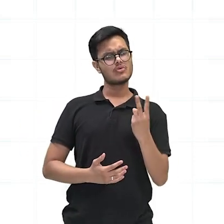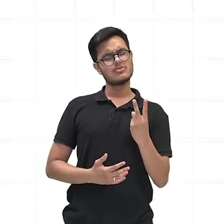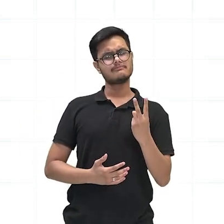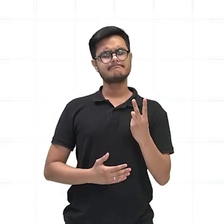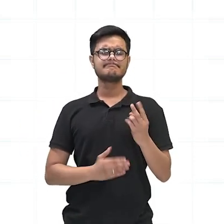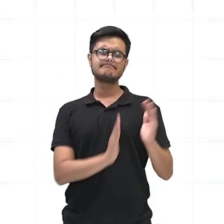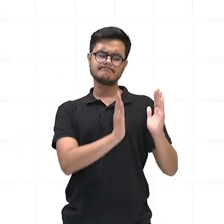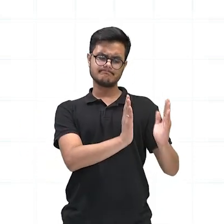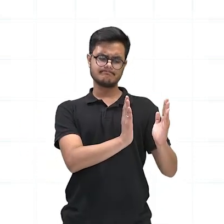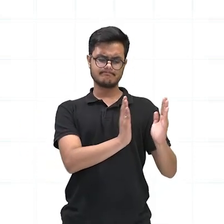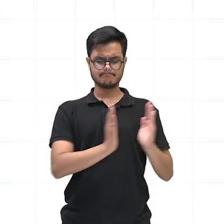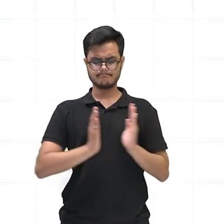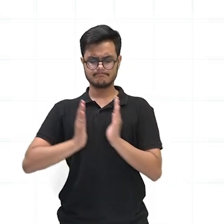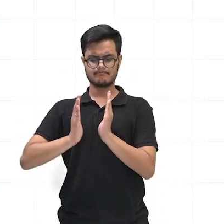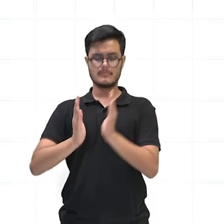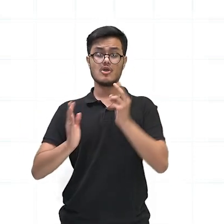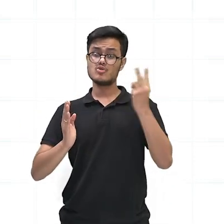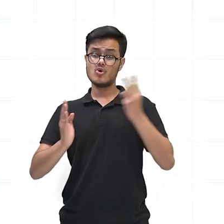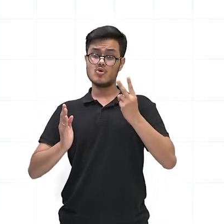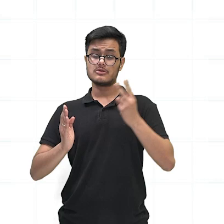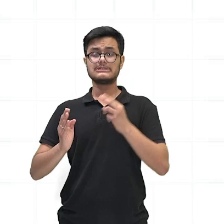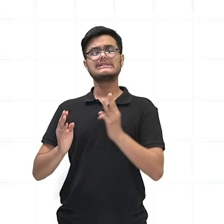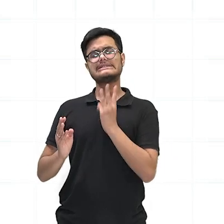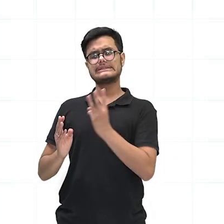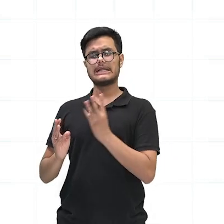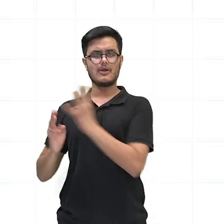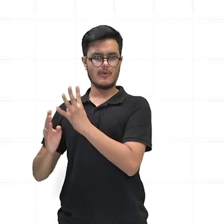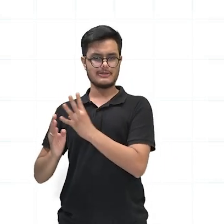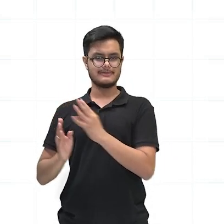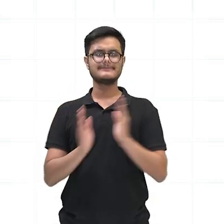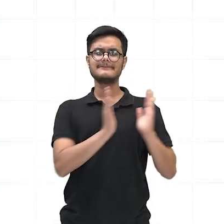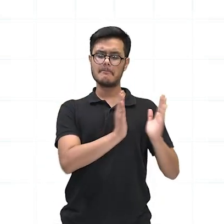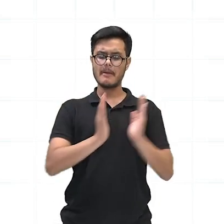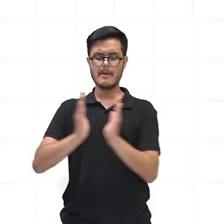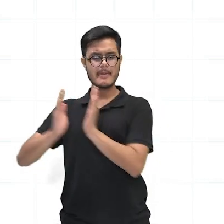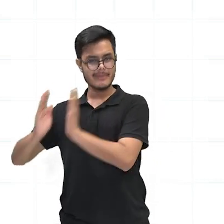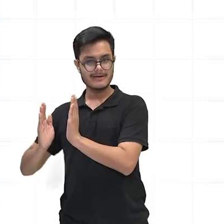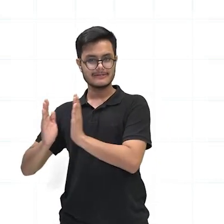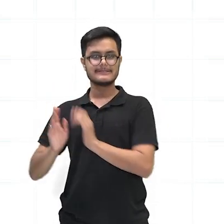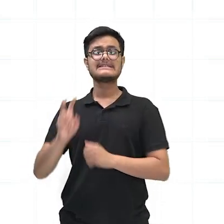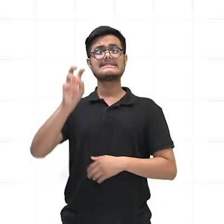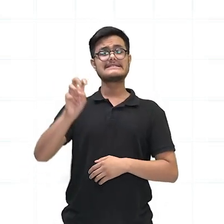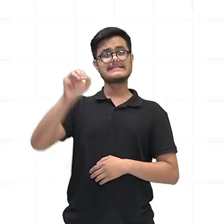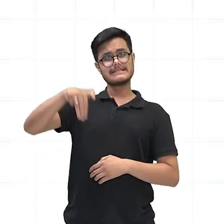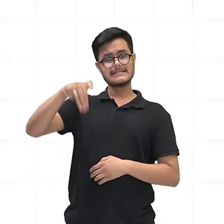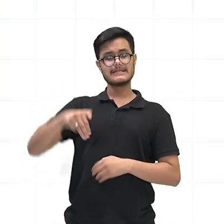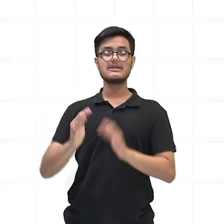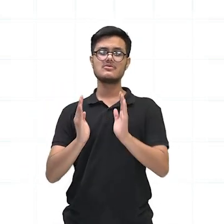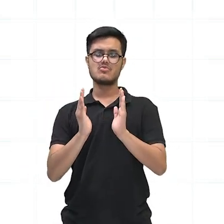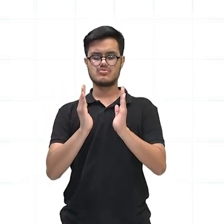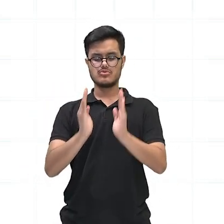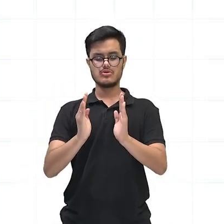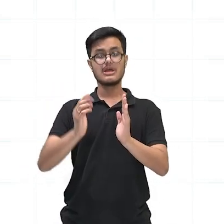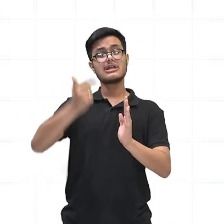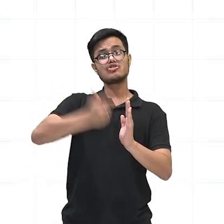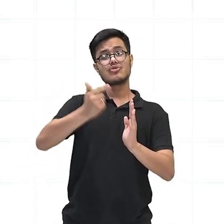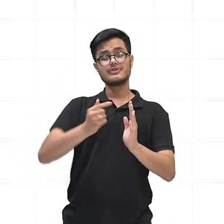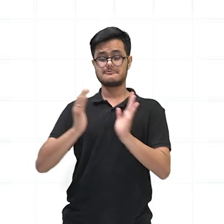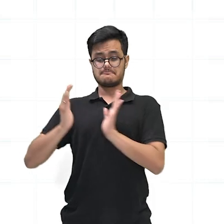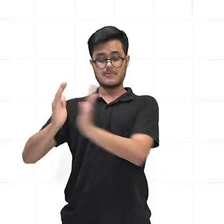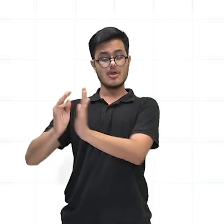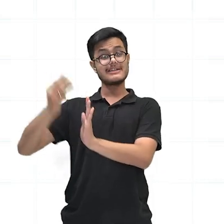o período 1 e 2 e 3 e 4. E intervalo de 5 minutos entre os períodos 2 e